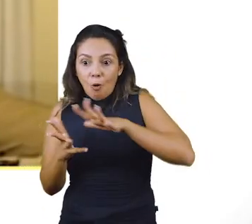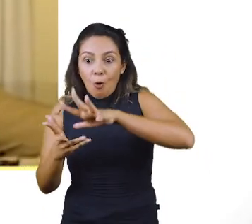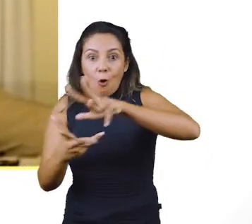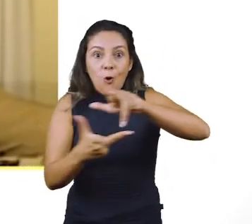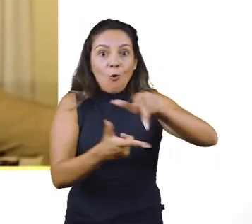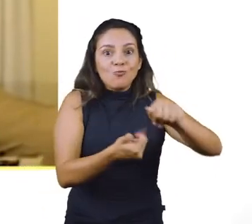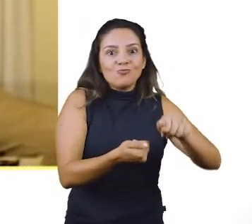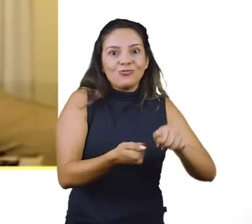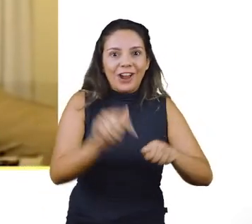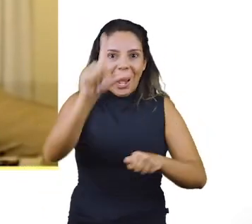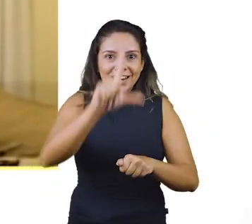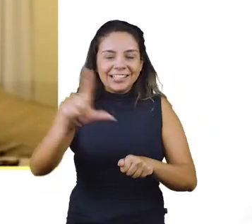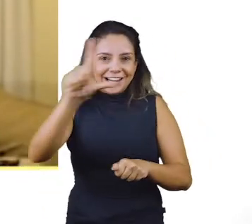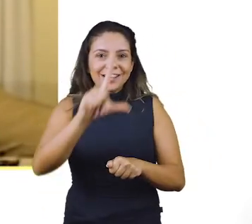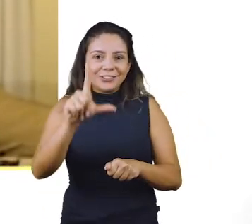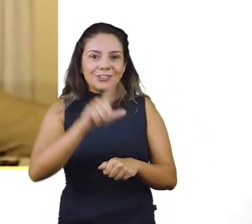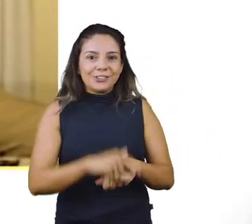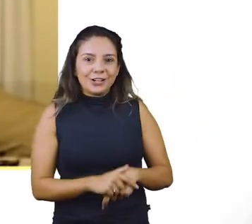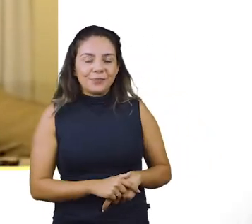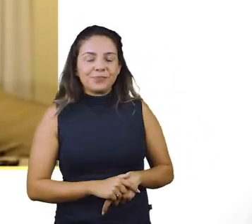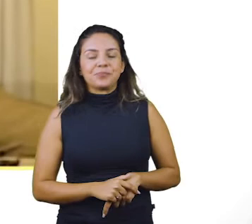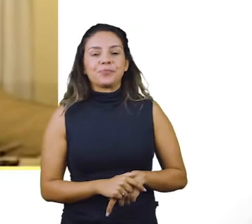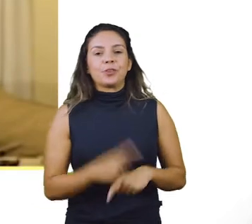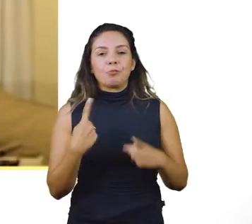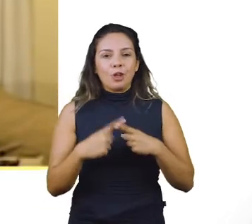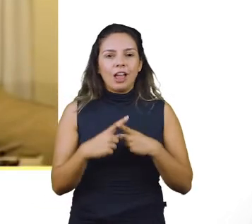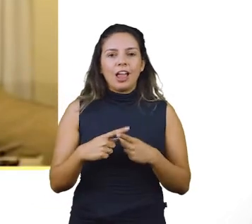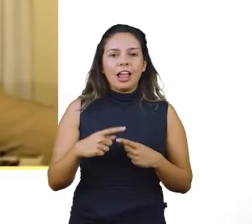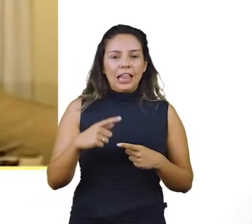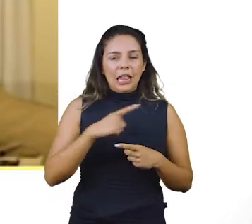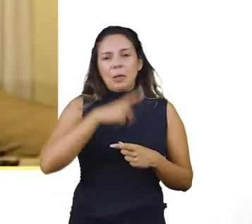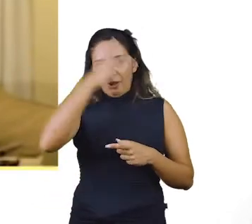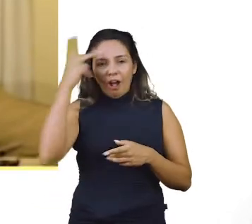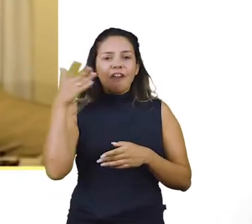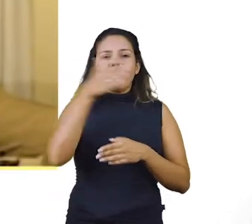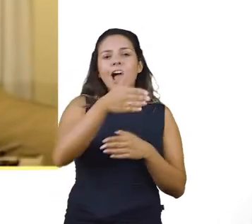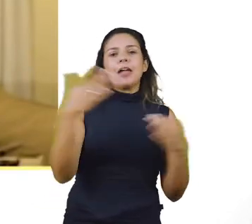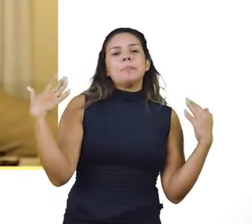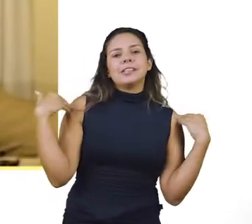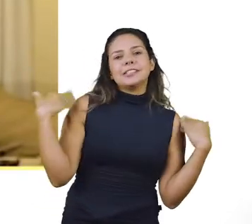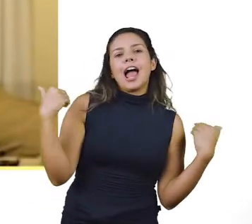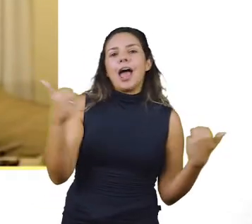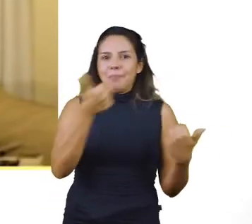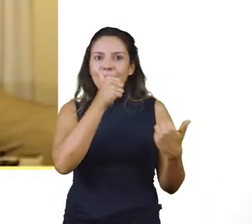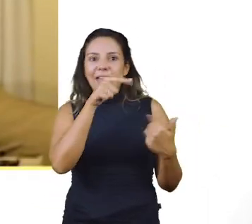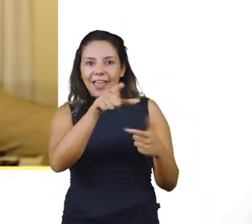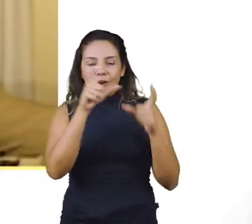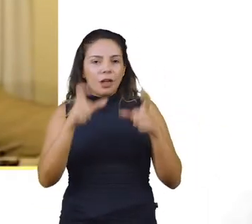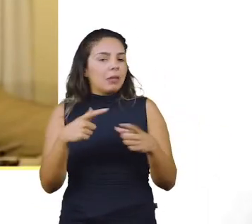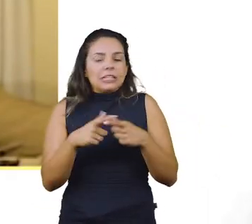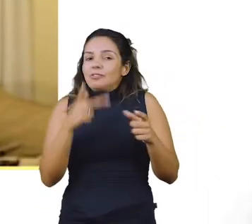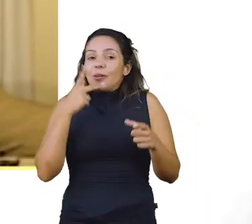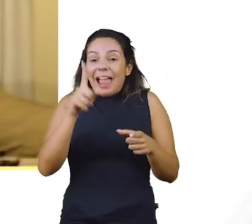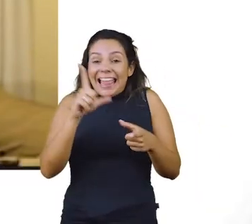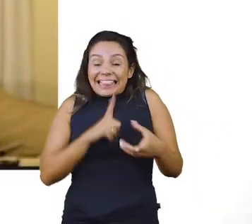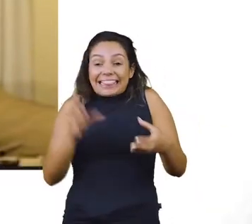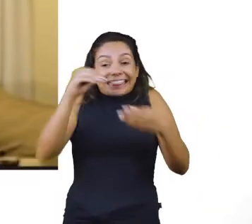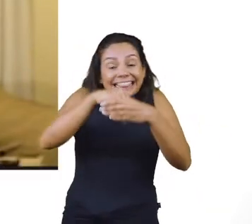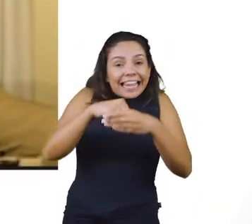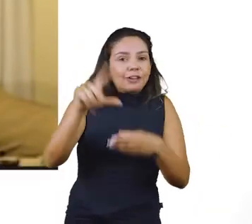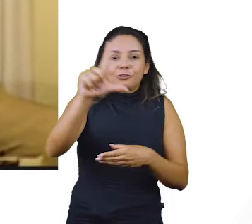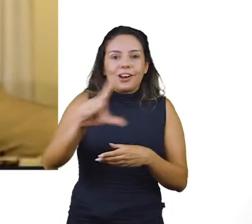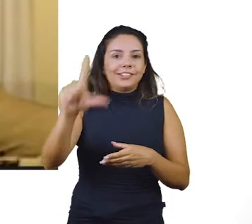lado de livros. Eles estão ao lado de pessoas que estão carregando livros. Isso é incentivo. Isso é legado. Então, eu acho